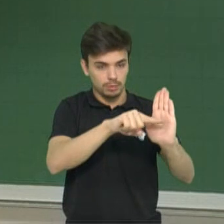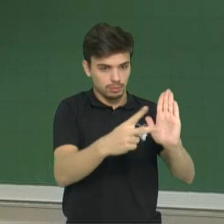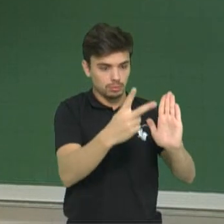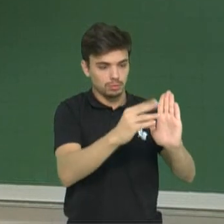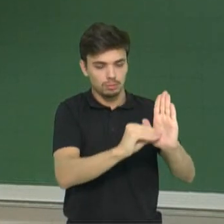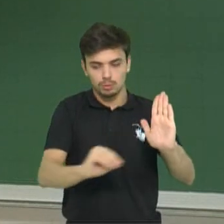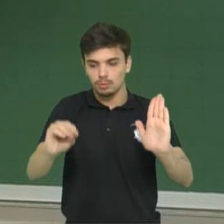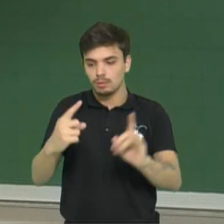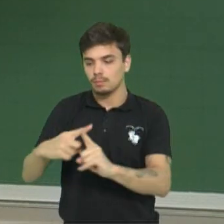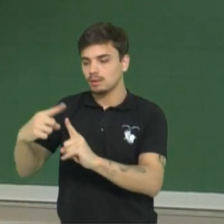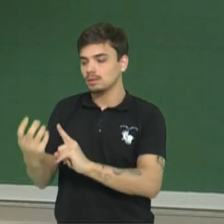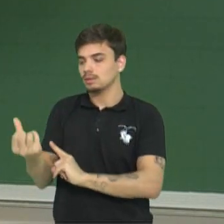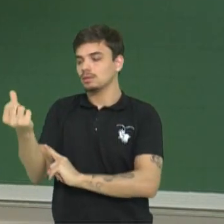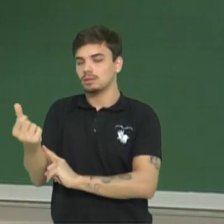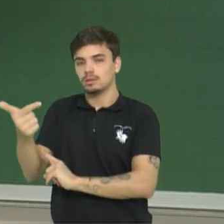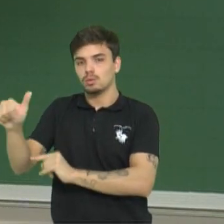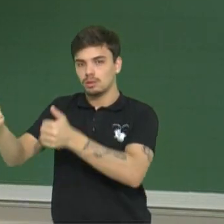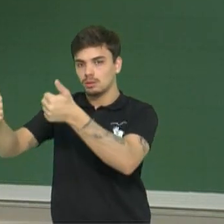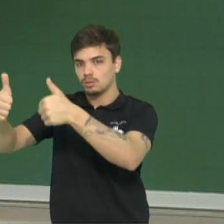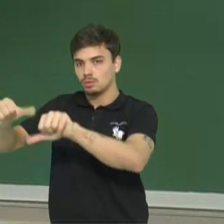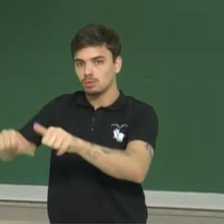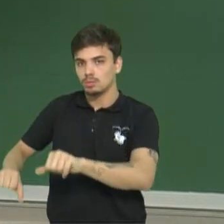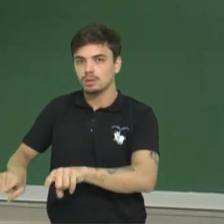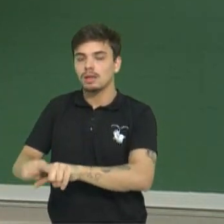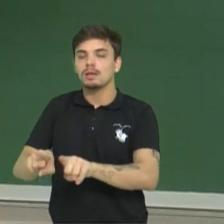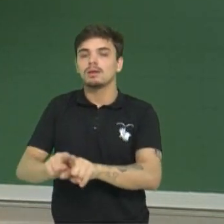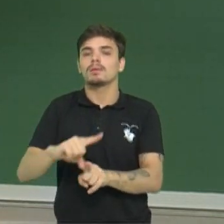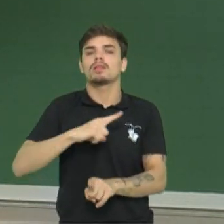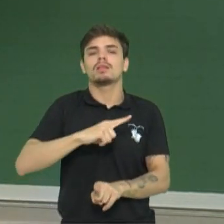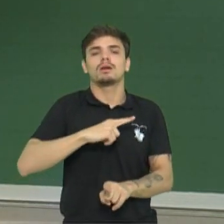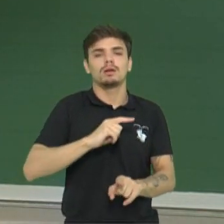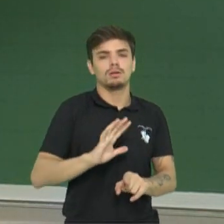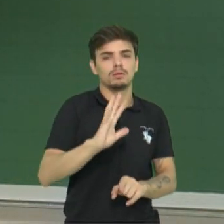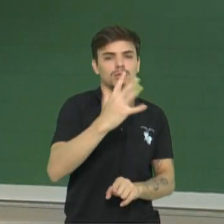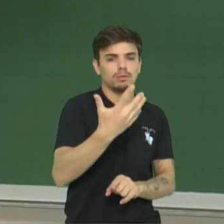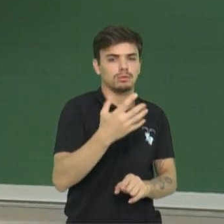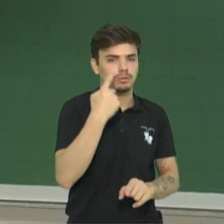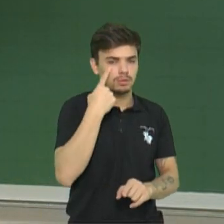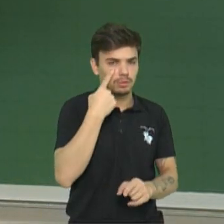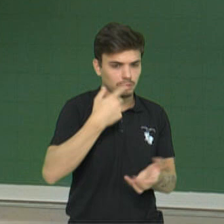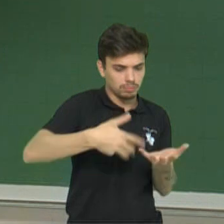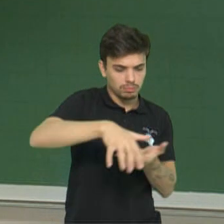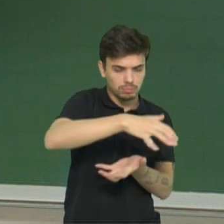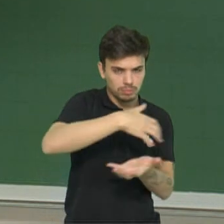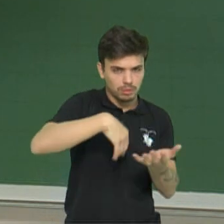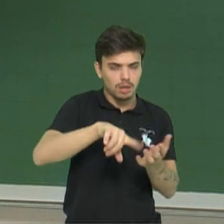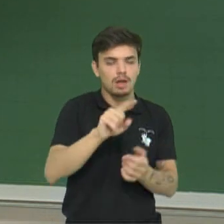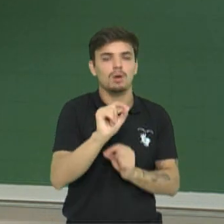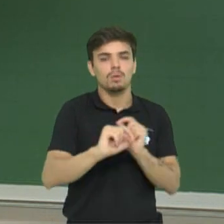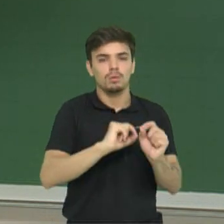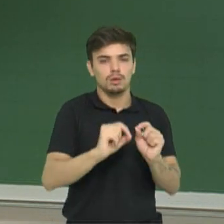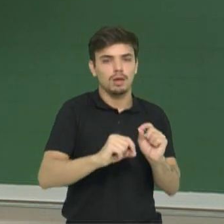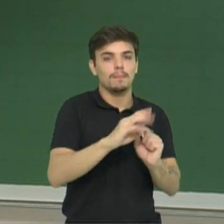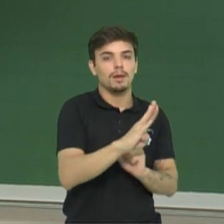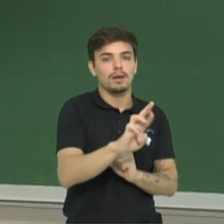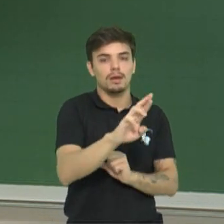6 lá na outra substância, ok? E aqui a gente tem o agente oxidante, que é o Br2, sofreu a redução, saiu de